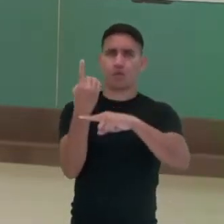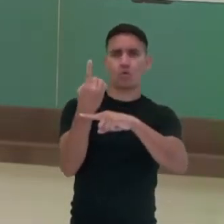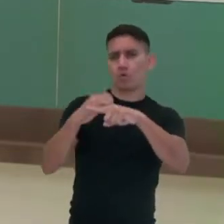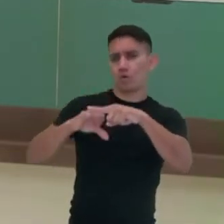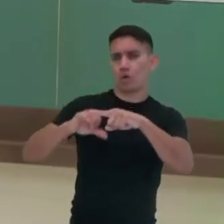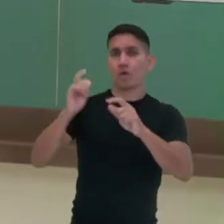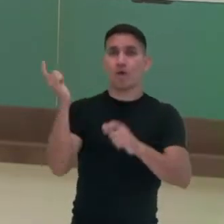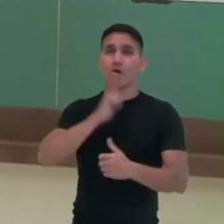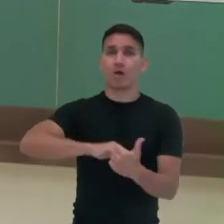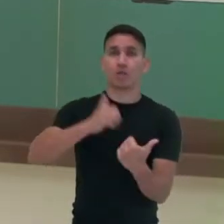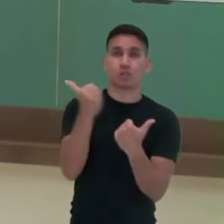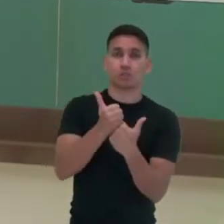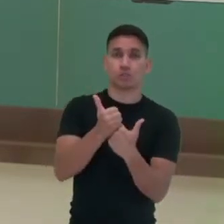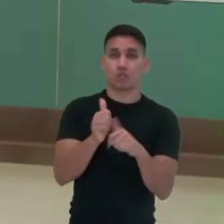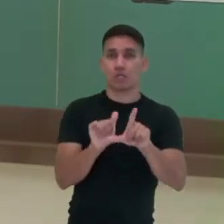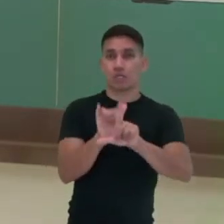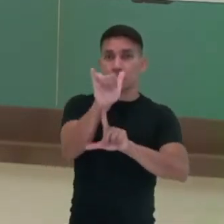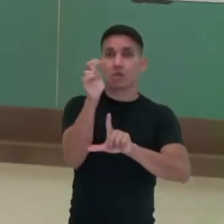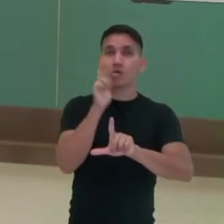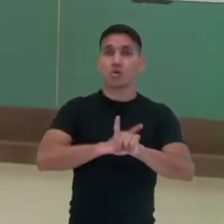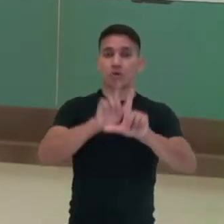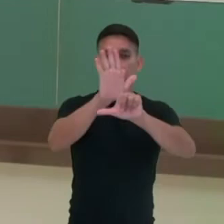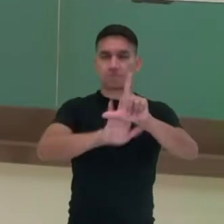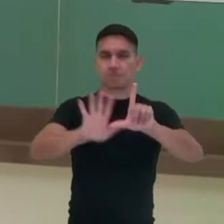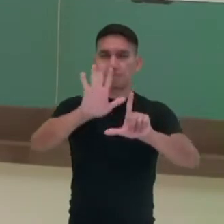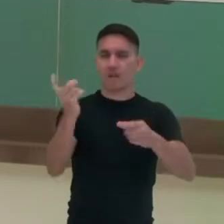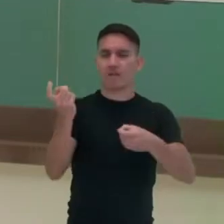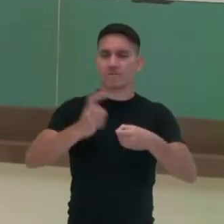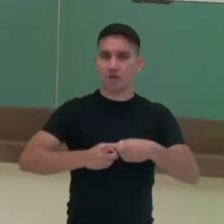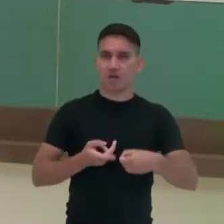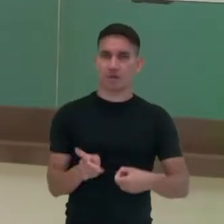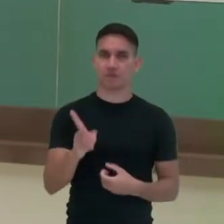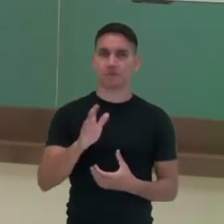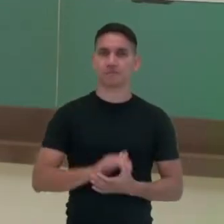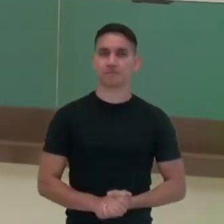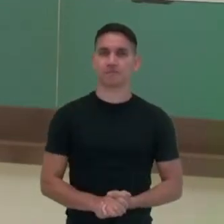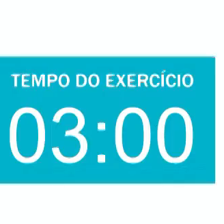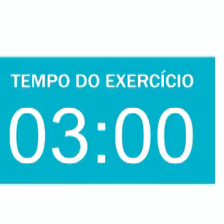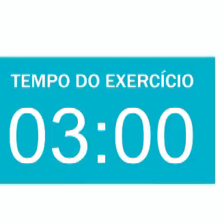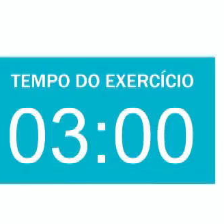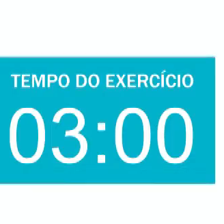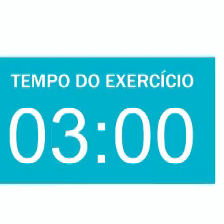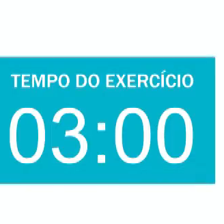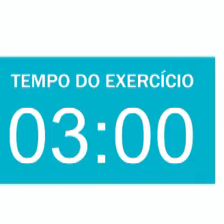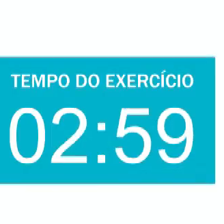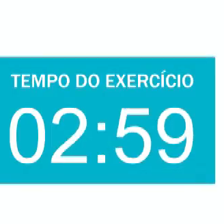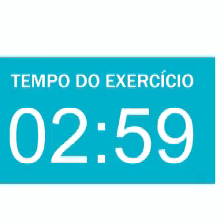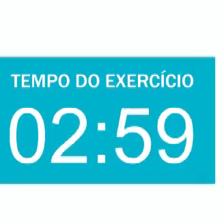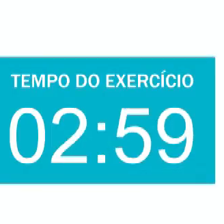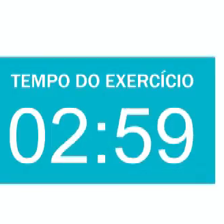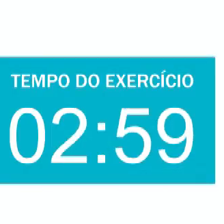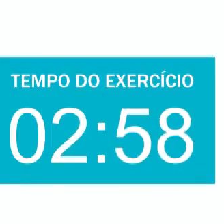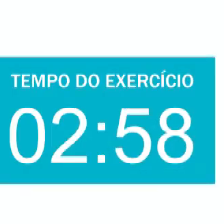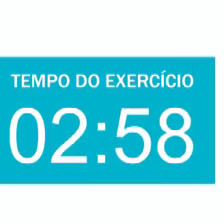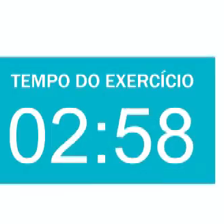encontra o nosso y e coloca no plano cartesiano. Já já a gente volta com a correção.